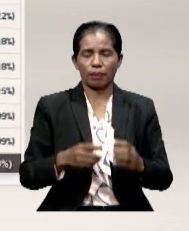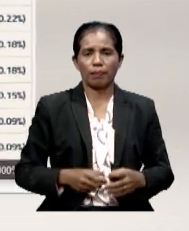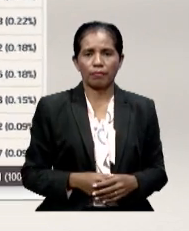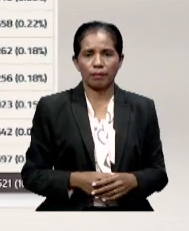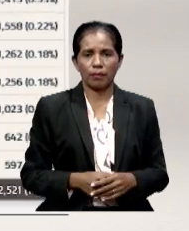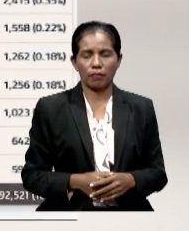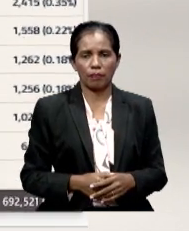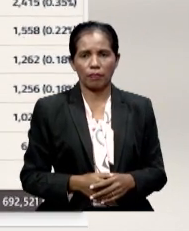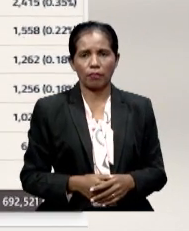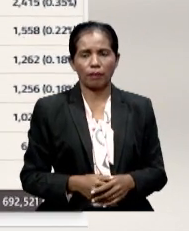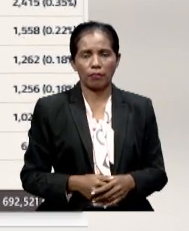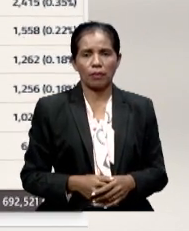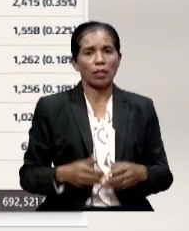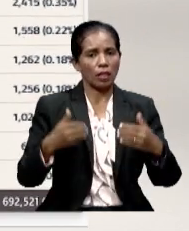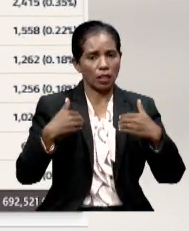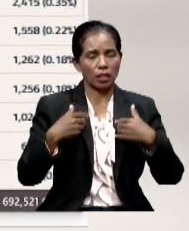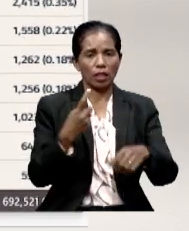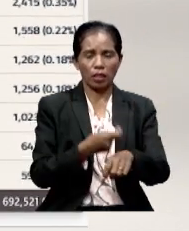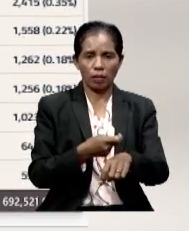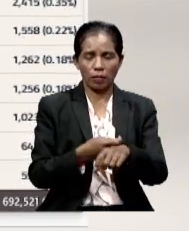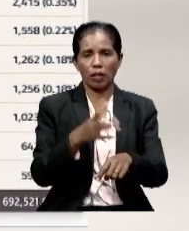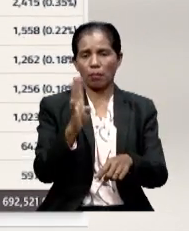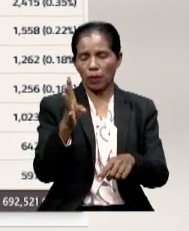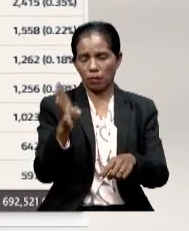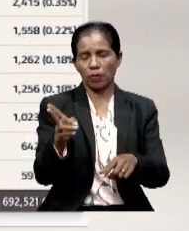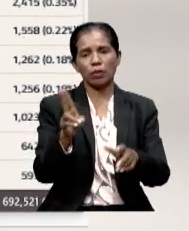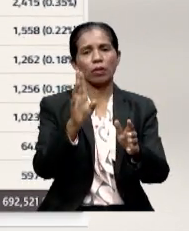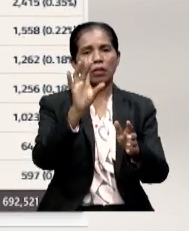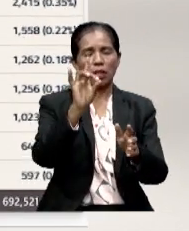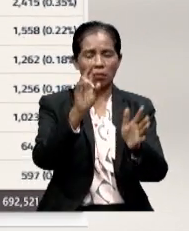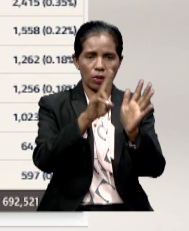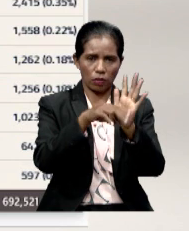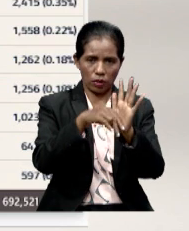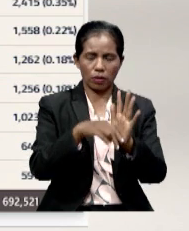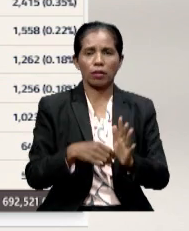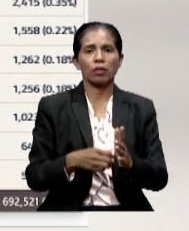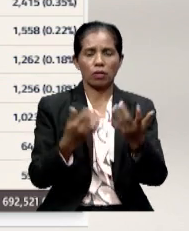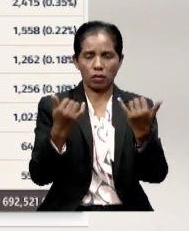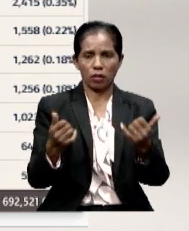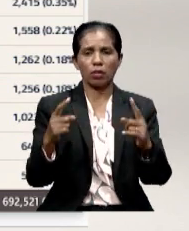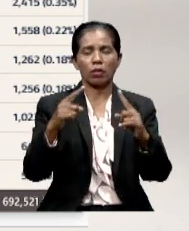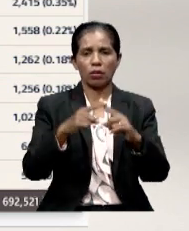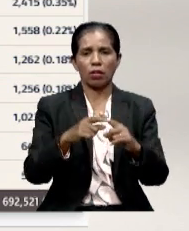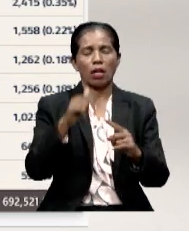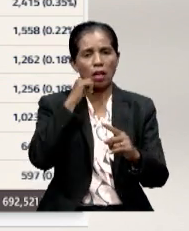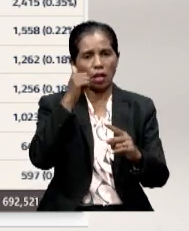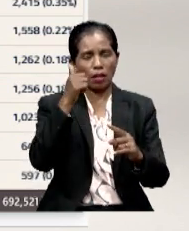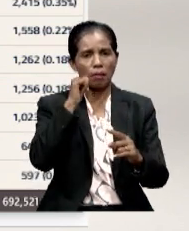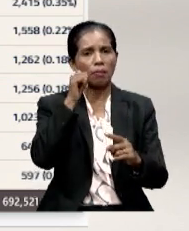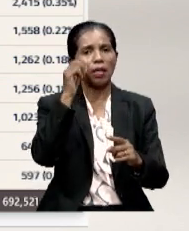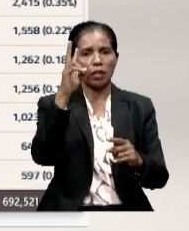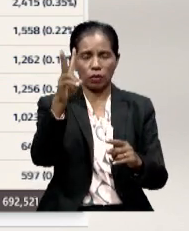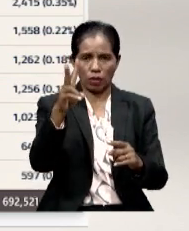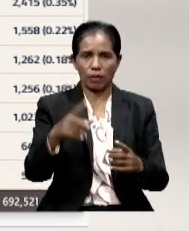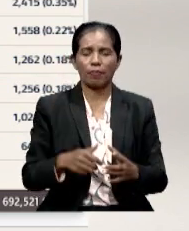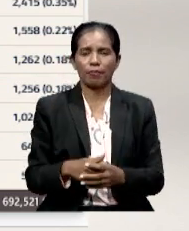ihatan tempo 48 horas, surau suboi, to bairua, se partido